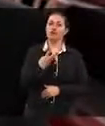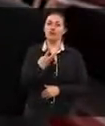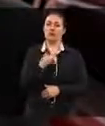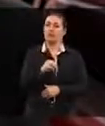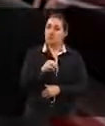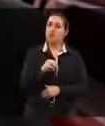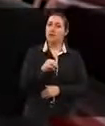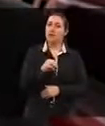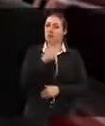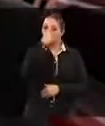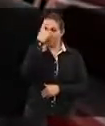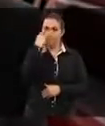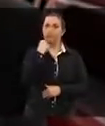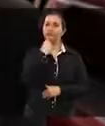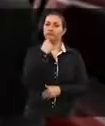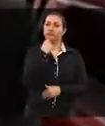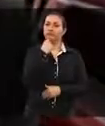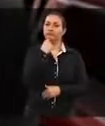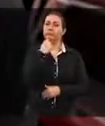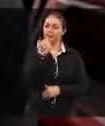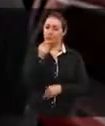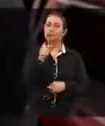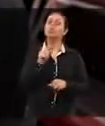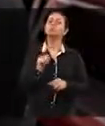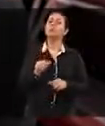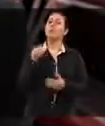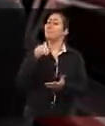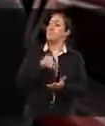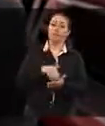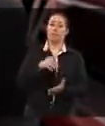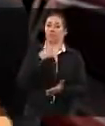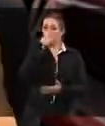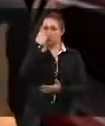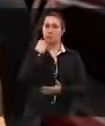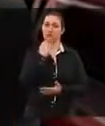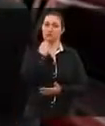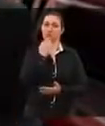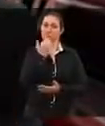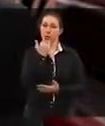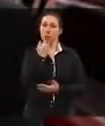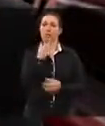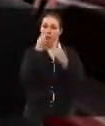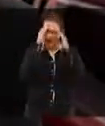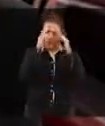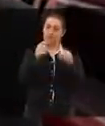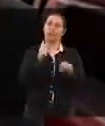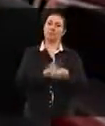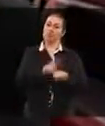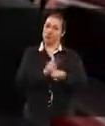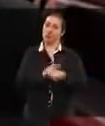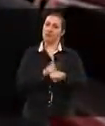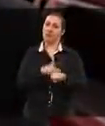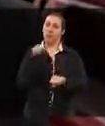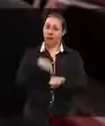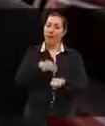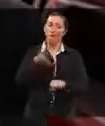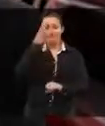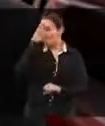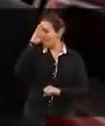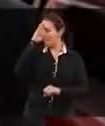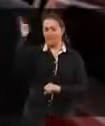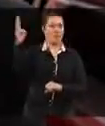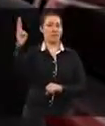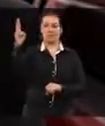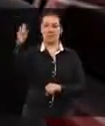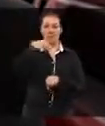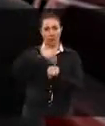mínimo 30 minutos. Então, a sua refeição ela tem que ser tranquila, respeitar esse tempo é fundamental. Com certeza,